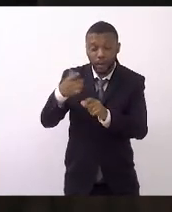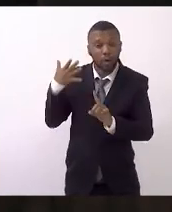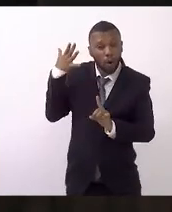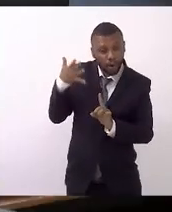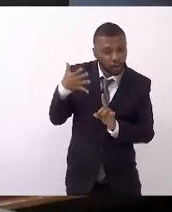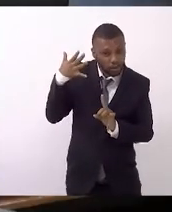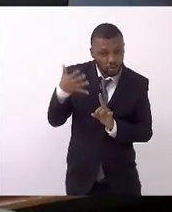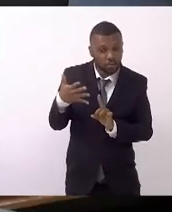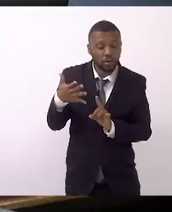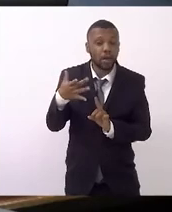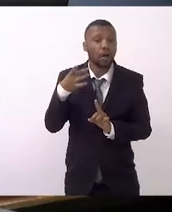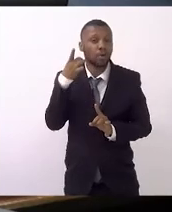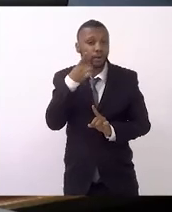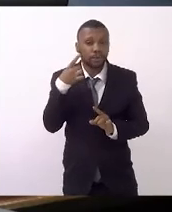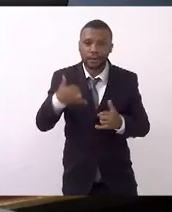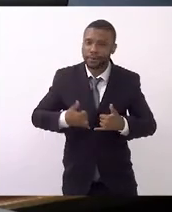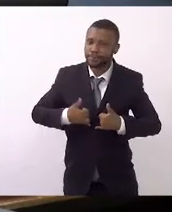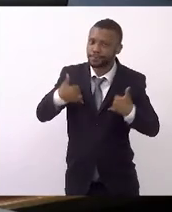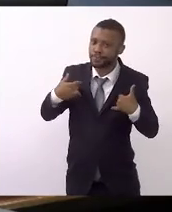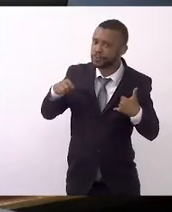Paulo.